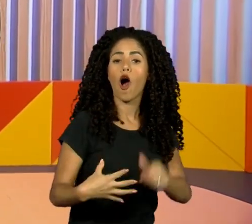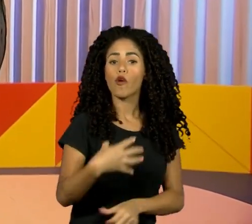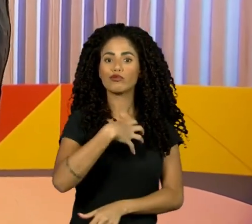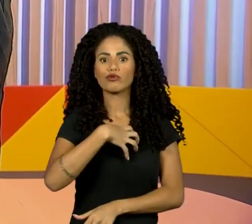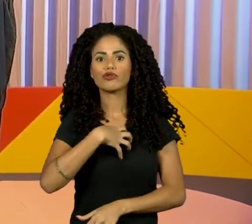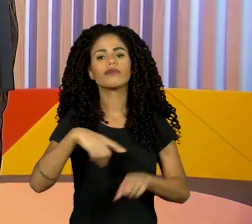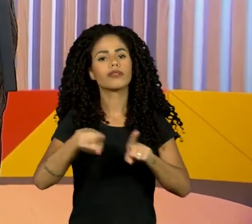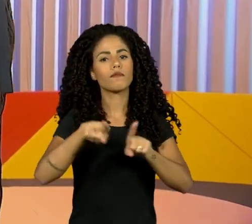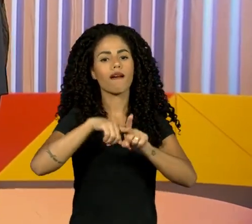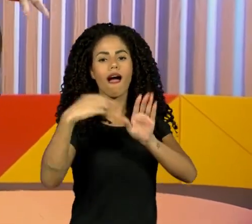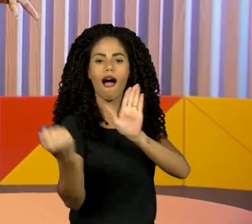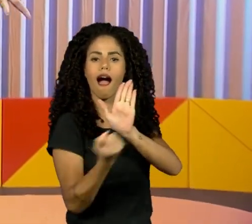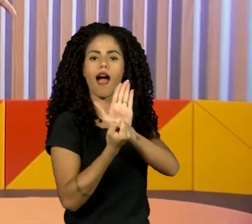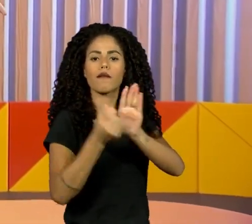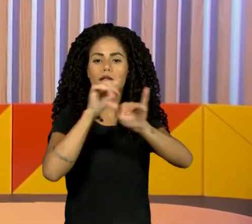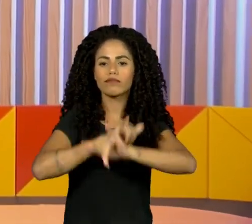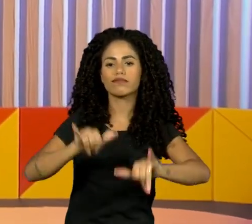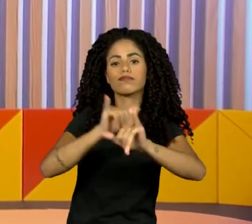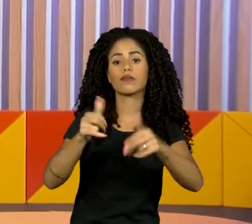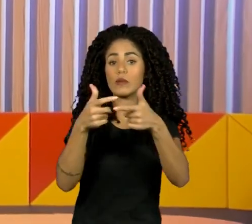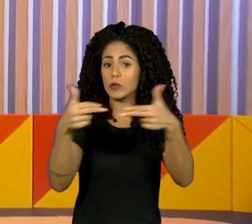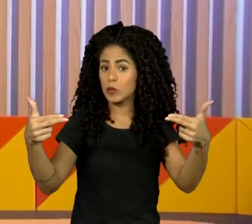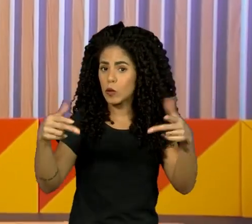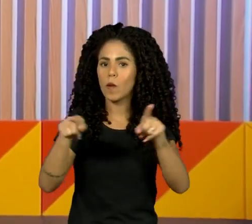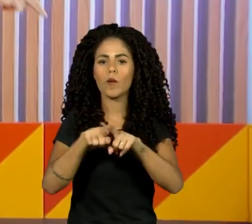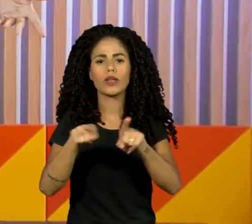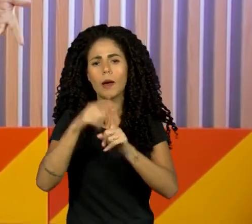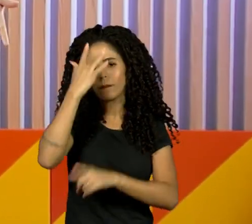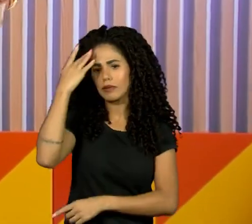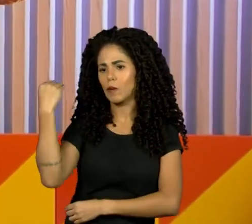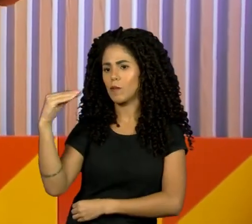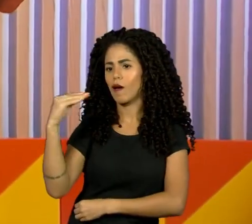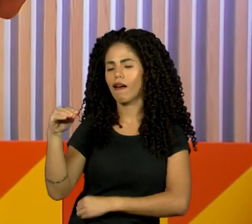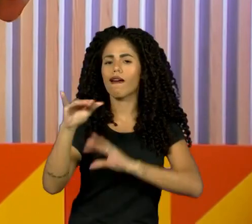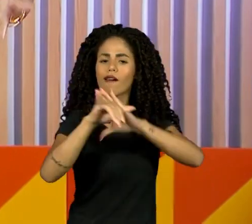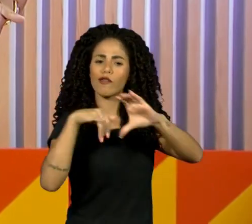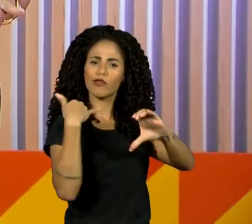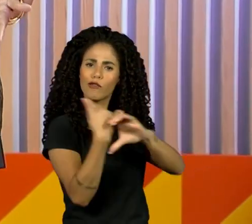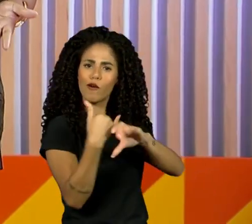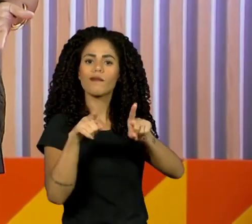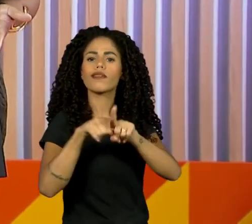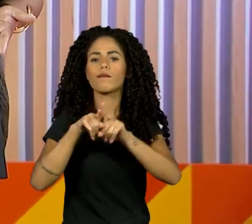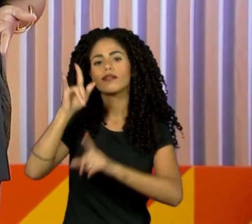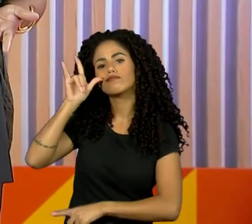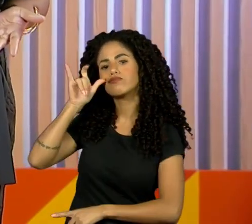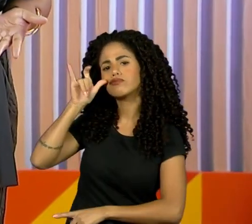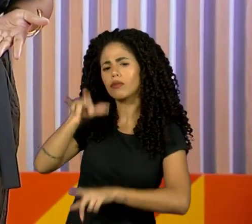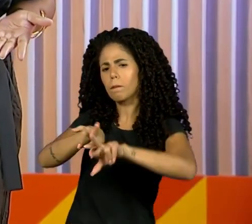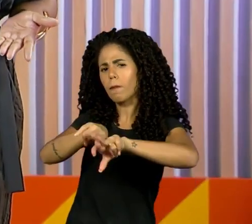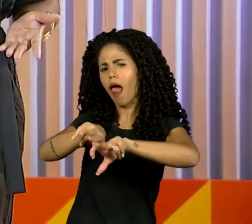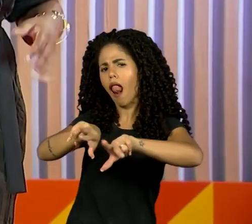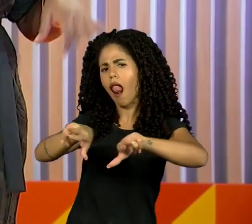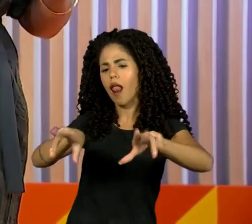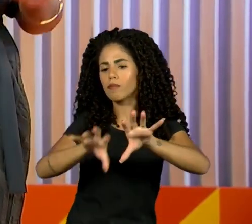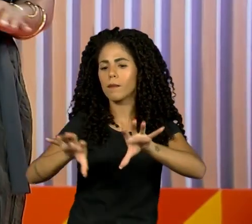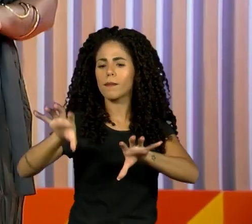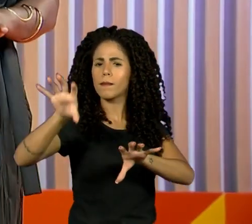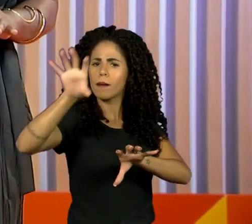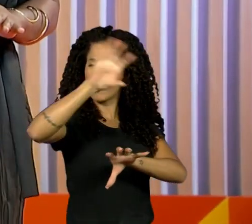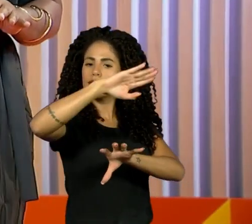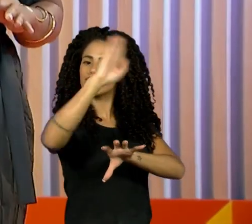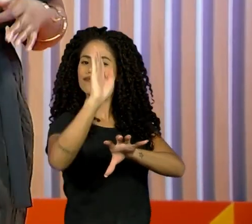marcas se comunicam com o público. Blogueiros, youtubers e instagramers de diferentes regiões do país